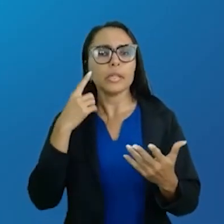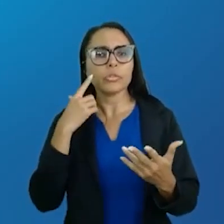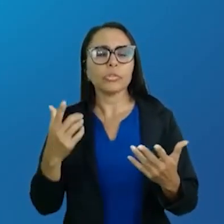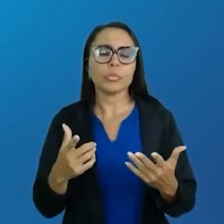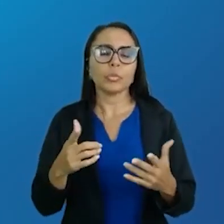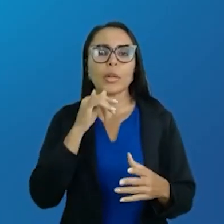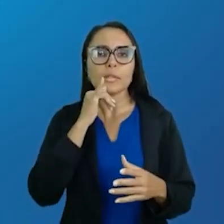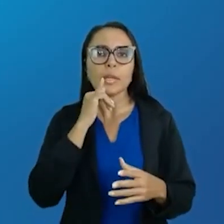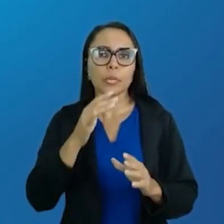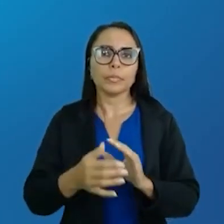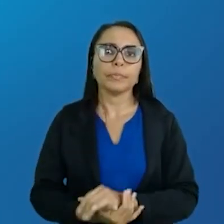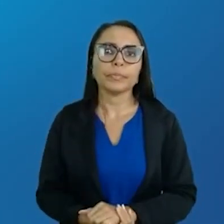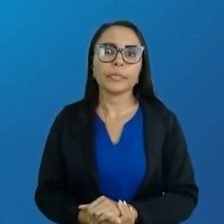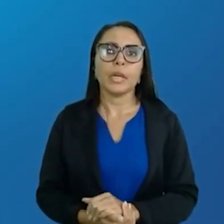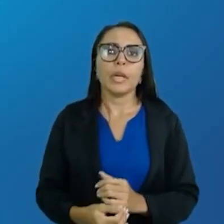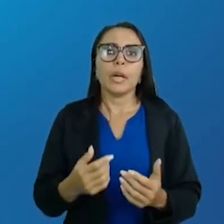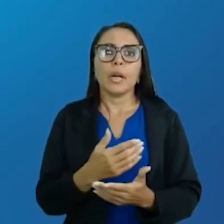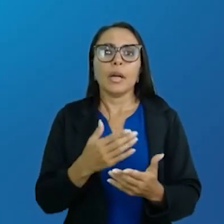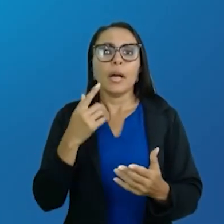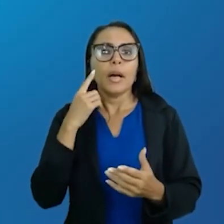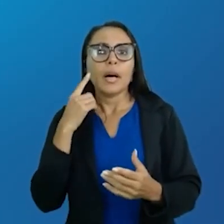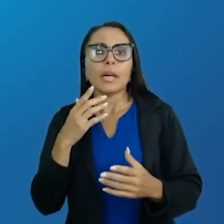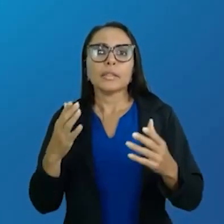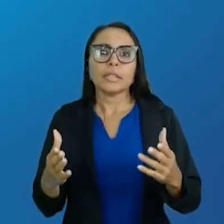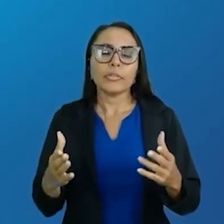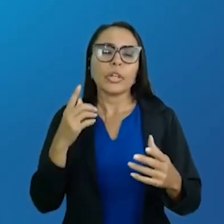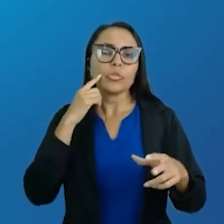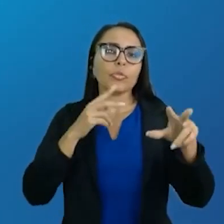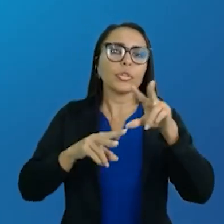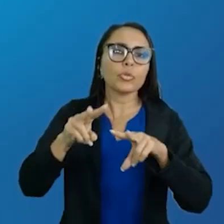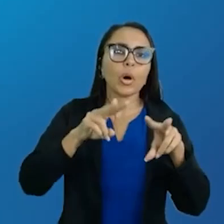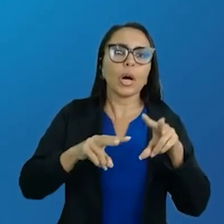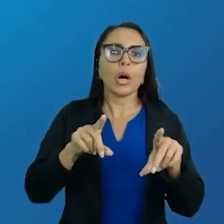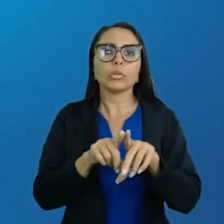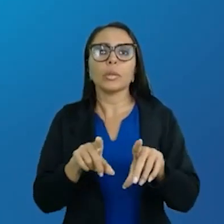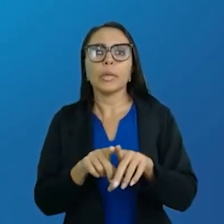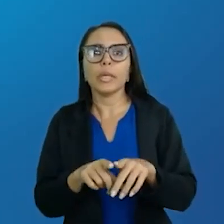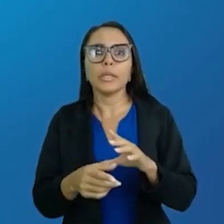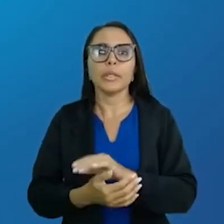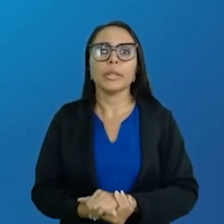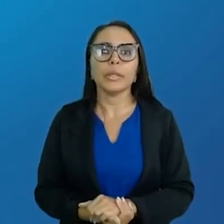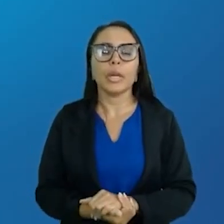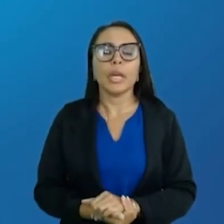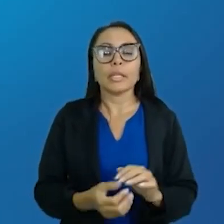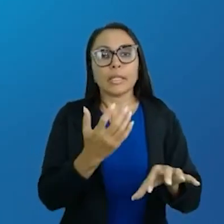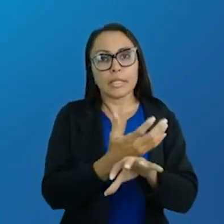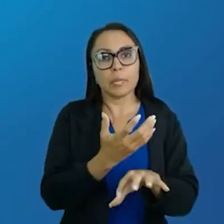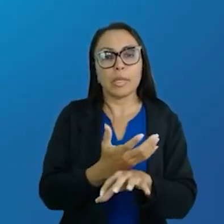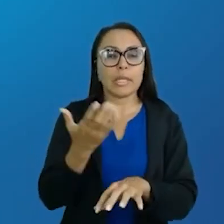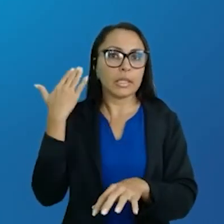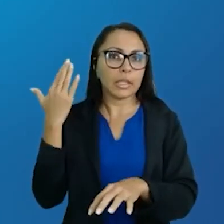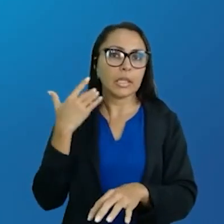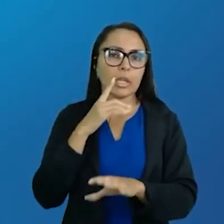Por exemplo, através da utilização do sombreamento de fundo, hierarquia visual, também foram temas de disciplinas anteriores,